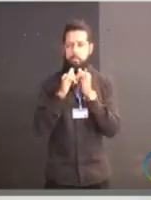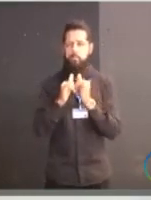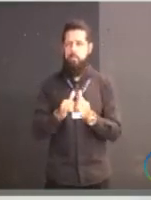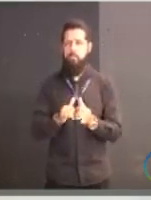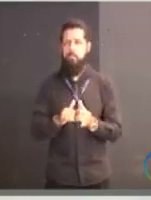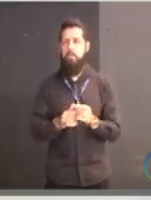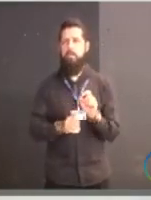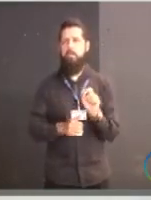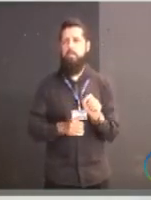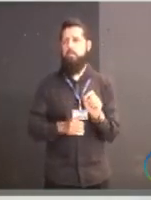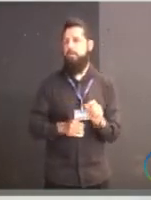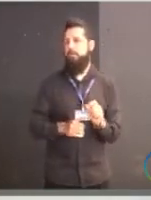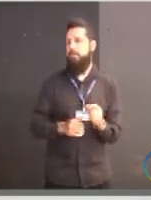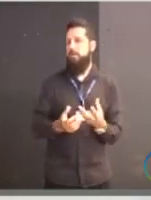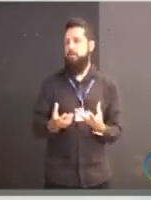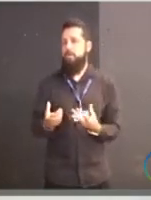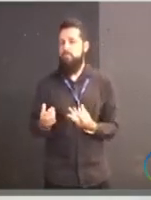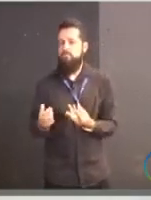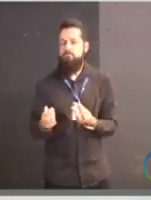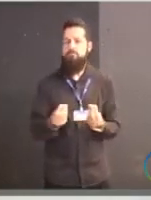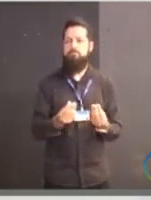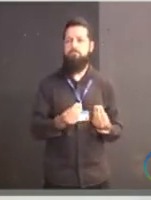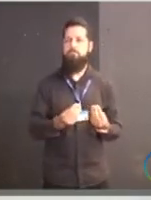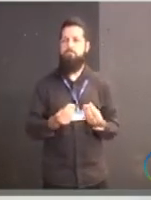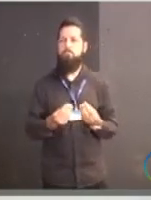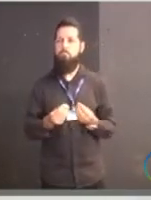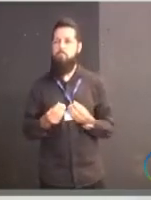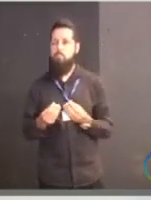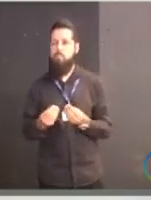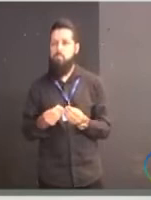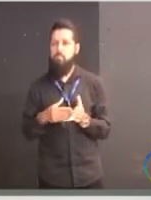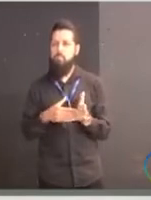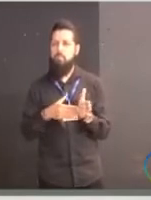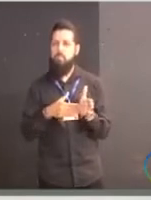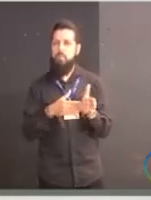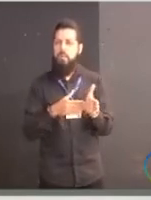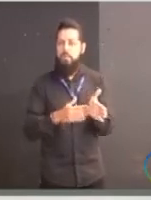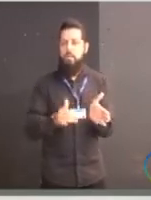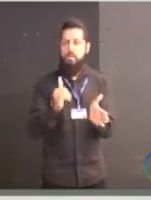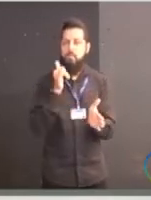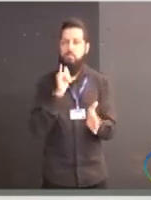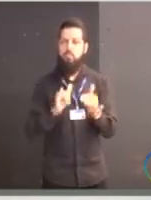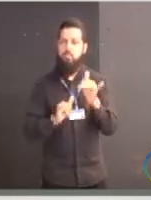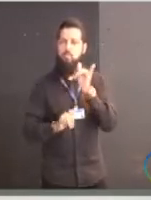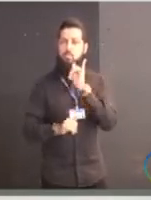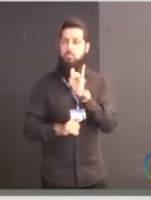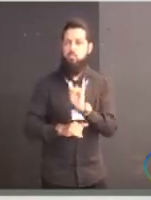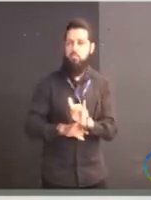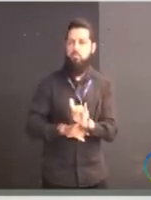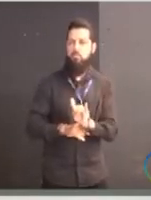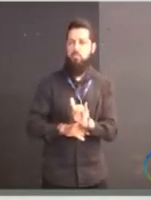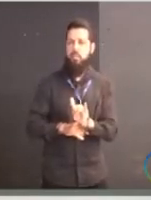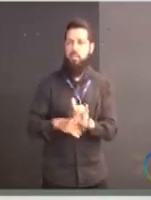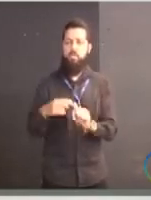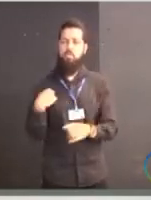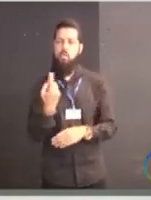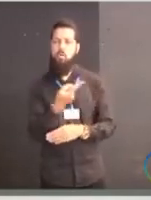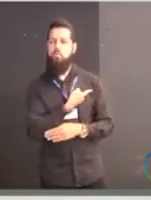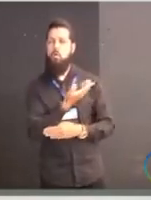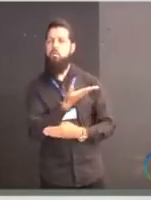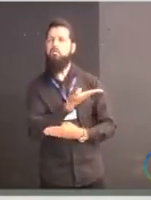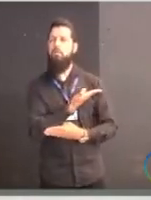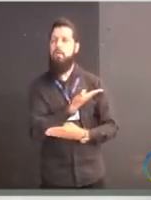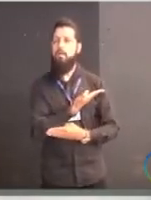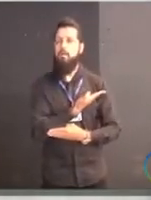por muito que veneremos os nossos irmãos franceses como nossos amigos, como